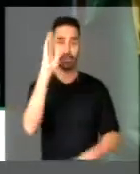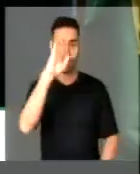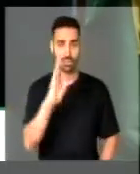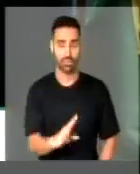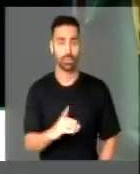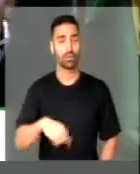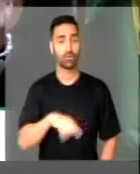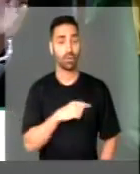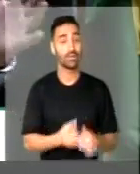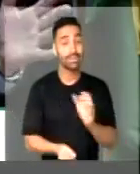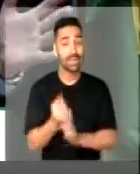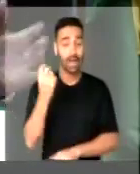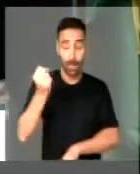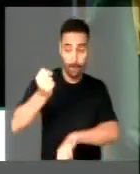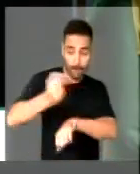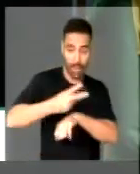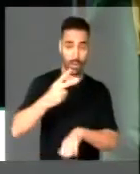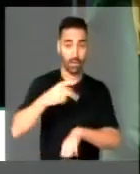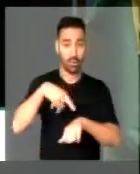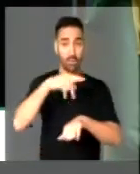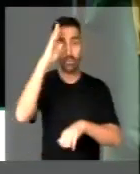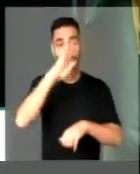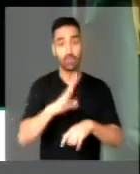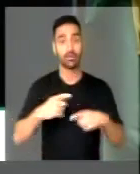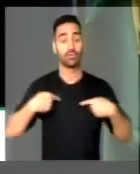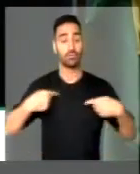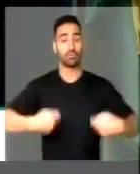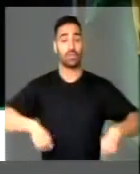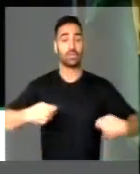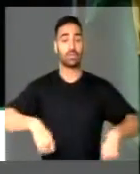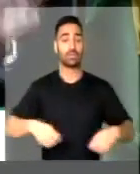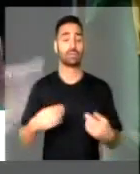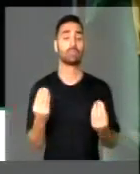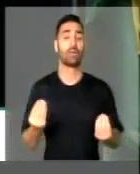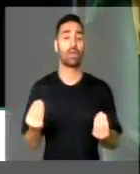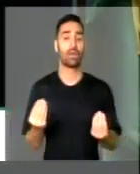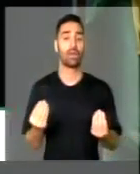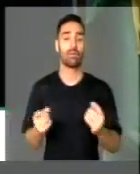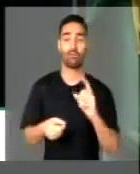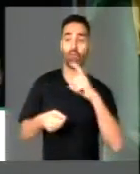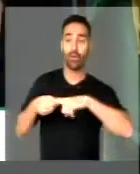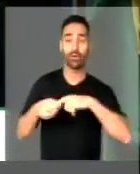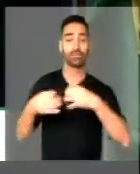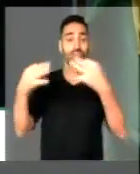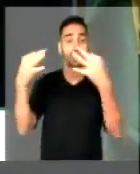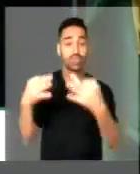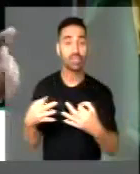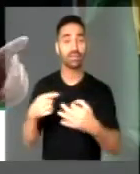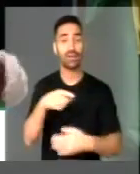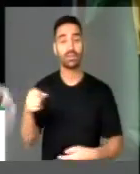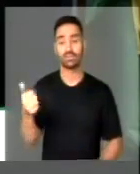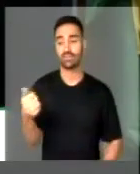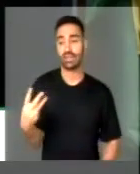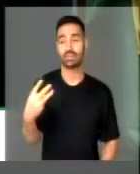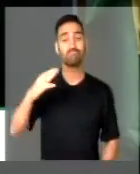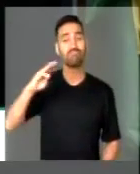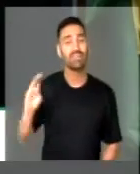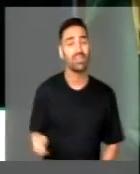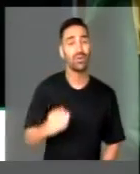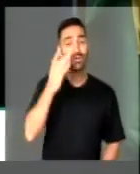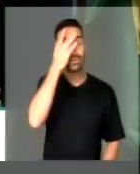gerar os empregos que o Brasil precisa para dar dignidade para esses mais de 13 milhões de